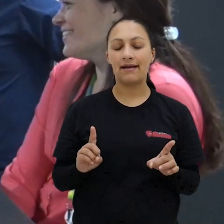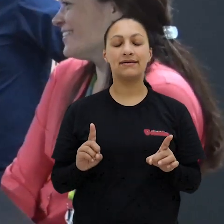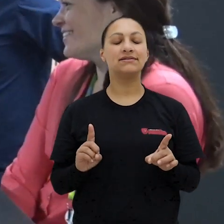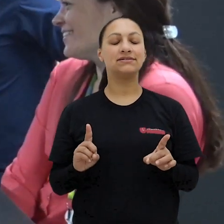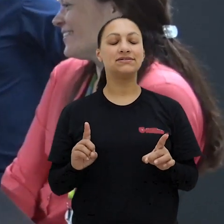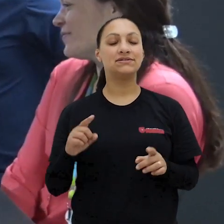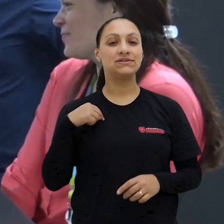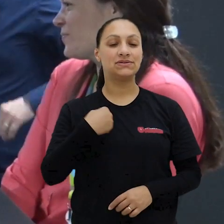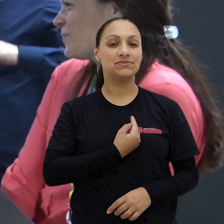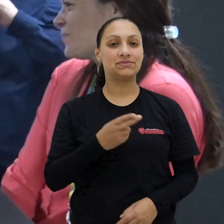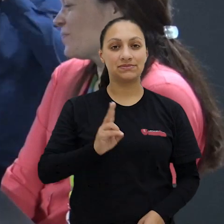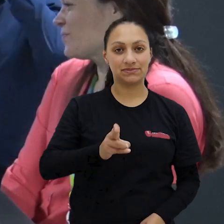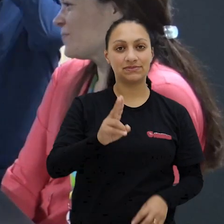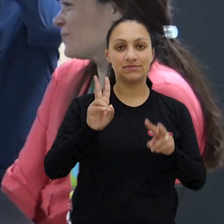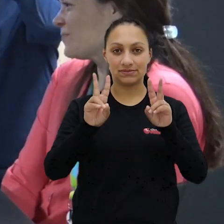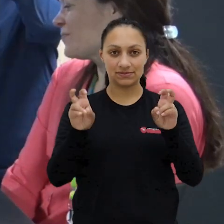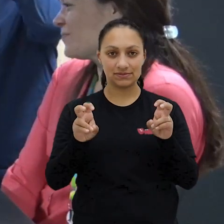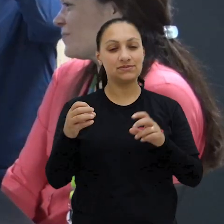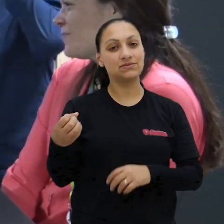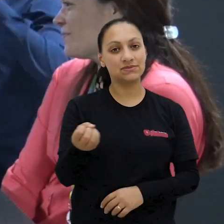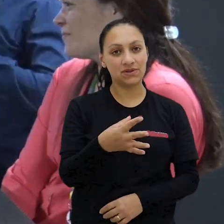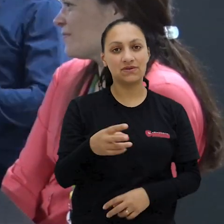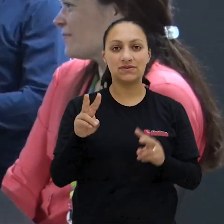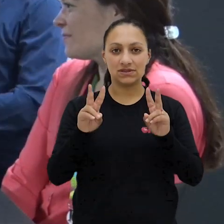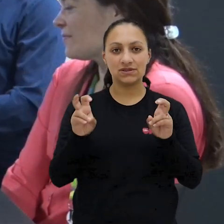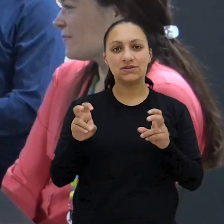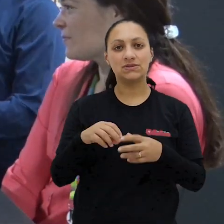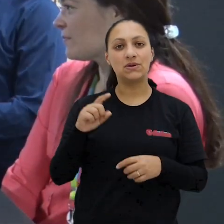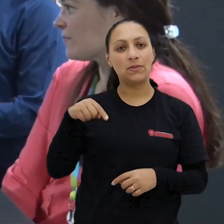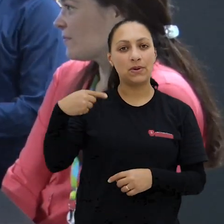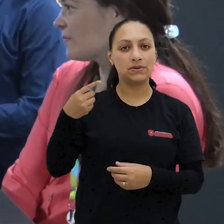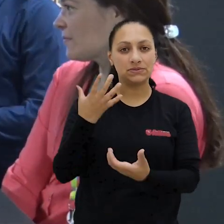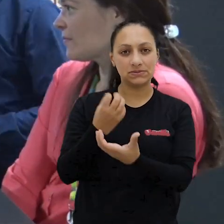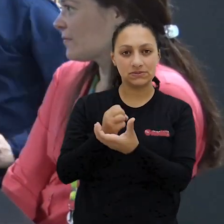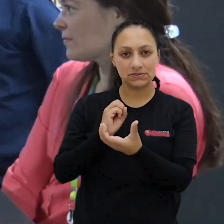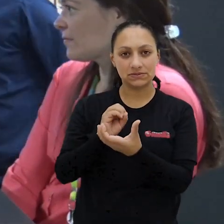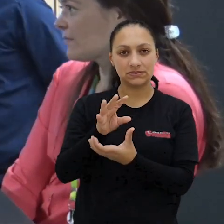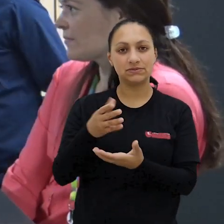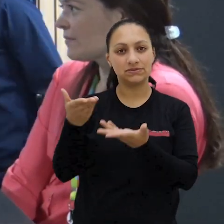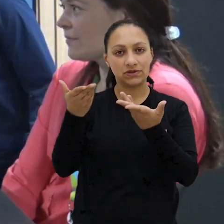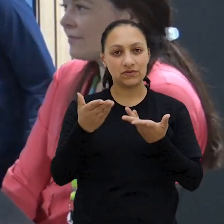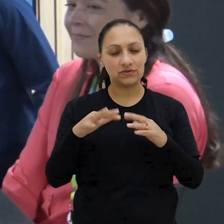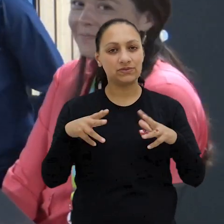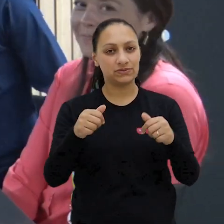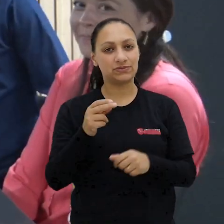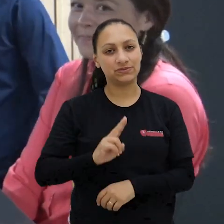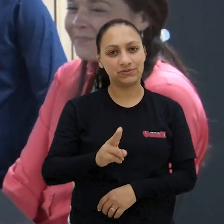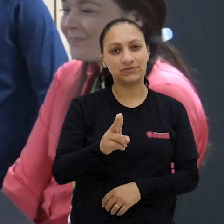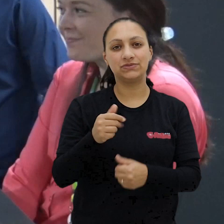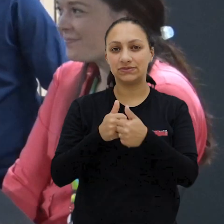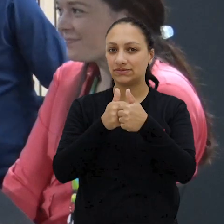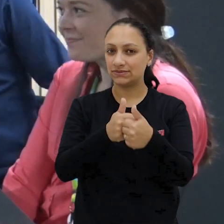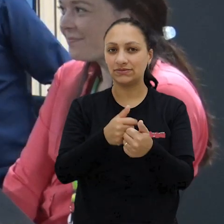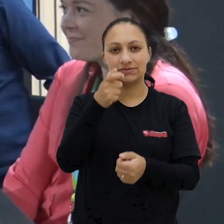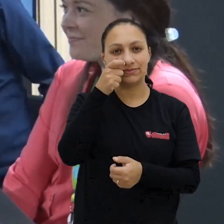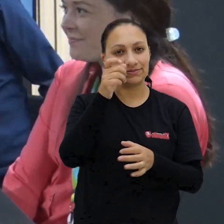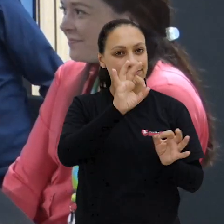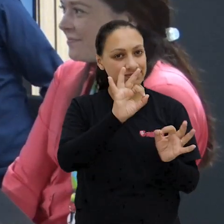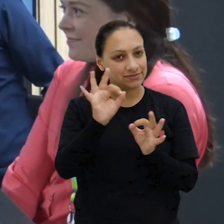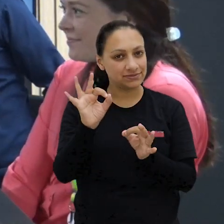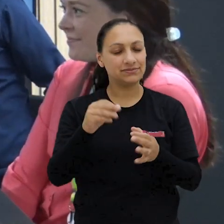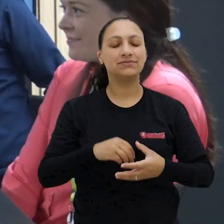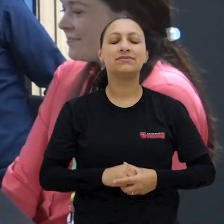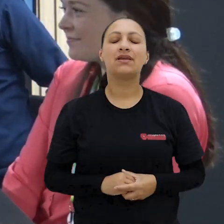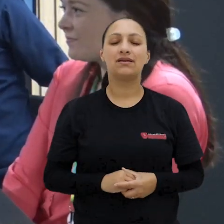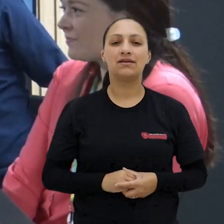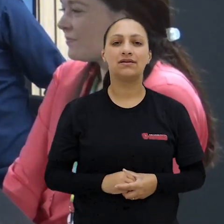Mas a gente vai continuar esse assunto, novos assuntos nos próximos episódios. Eu convido a todos a continuarem nos seguindo, nos